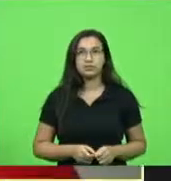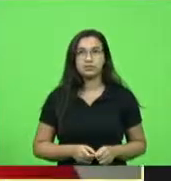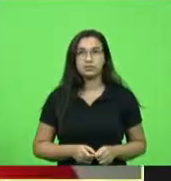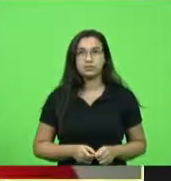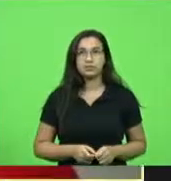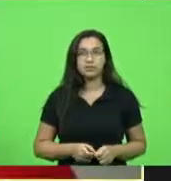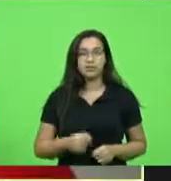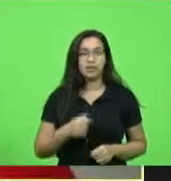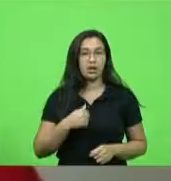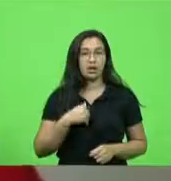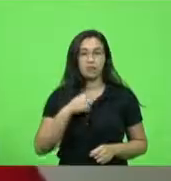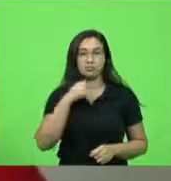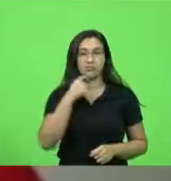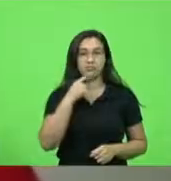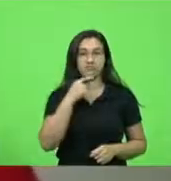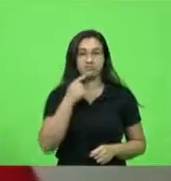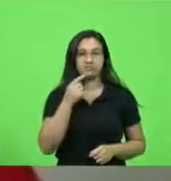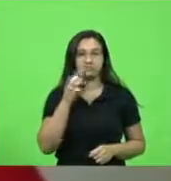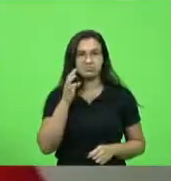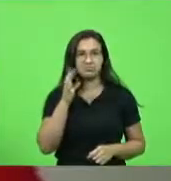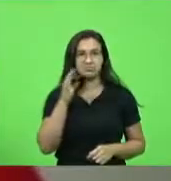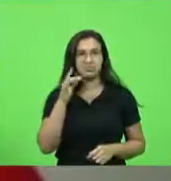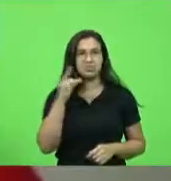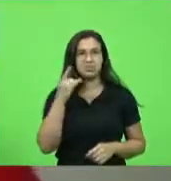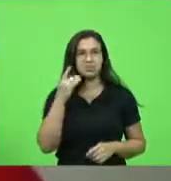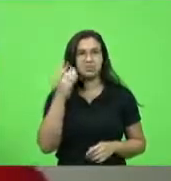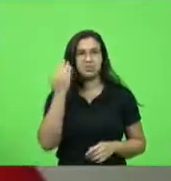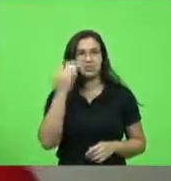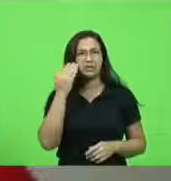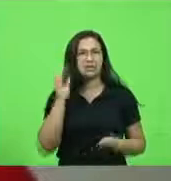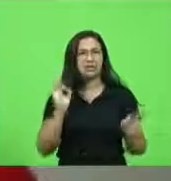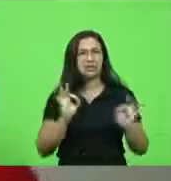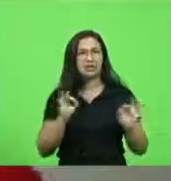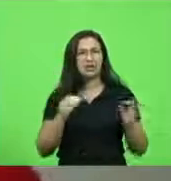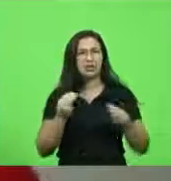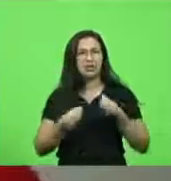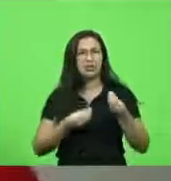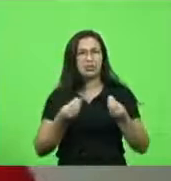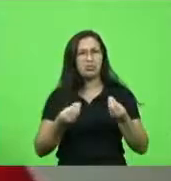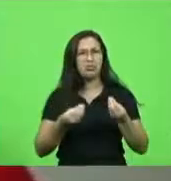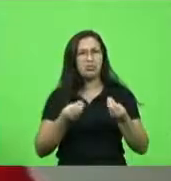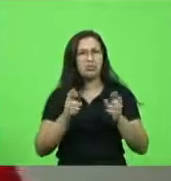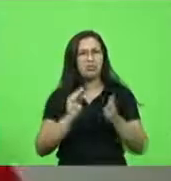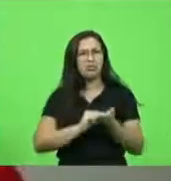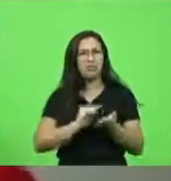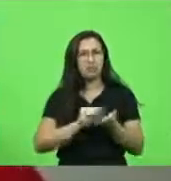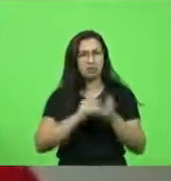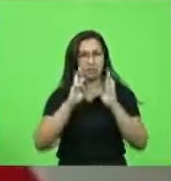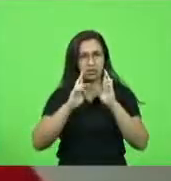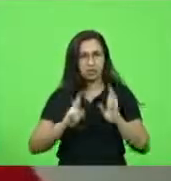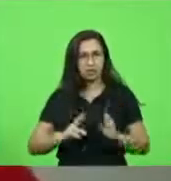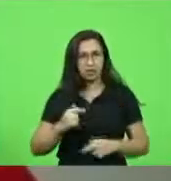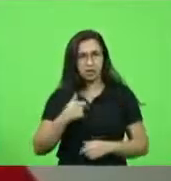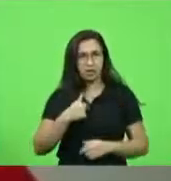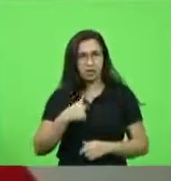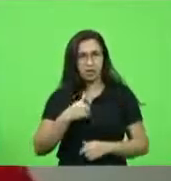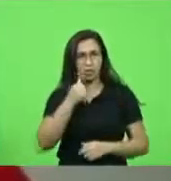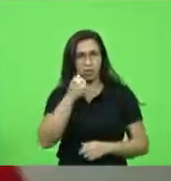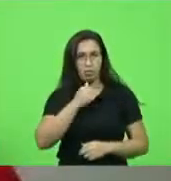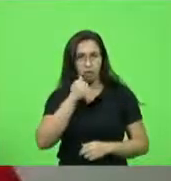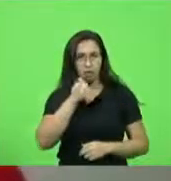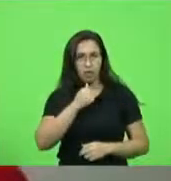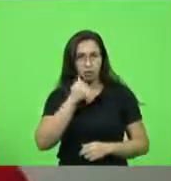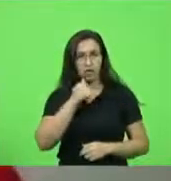Eu não consigo entender por que tanto desrespeito comigo. Será que é porque eu sou mulher? Será que é porque eu